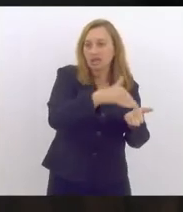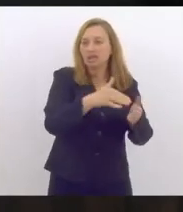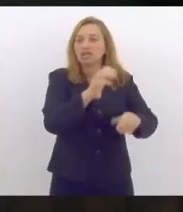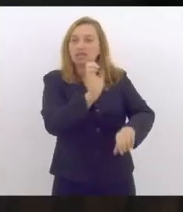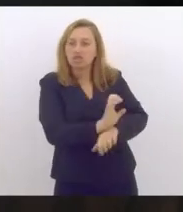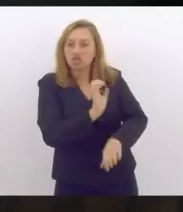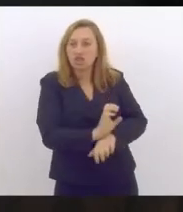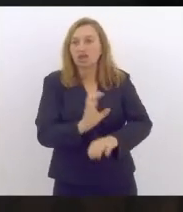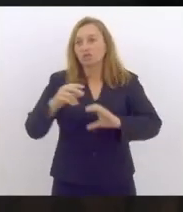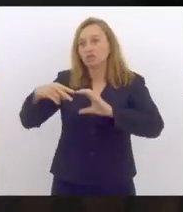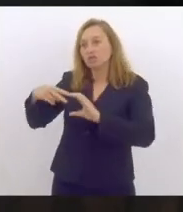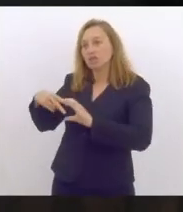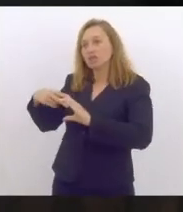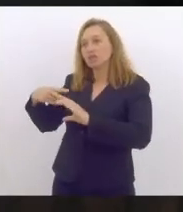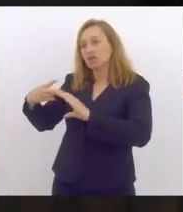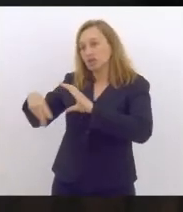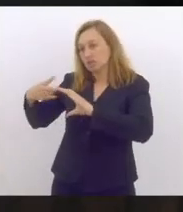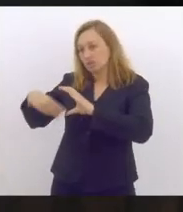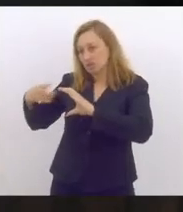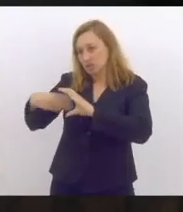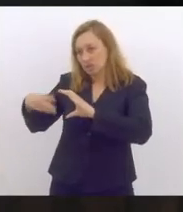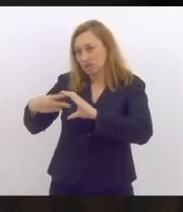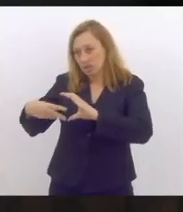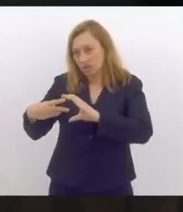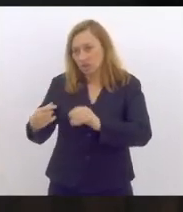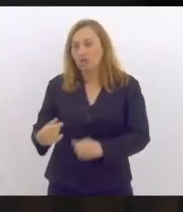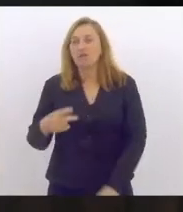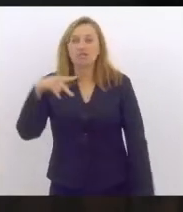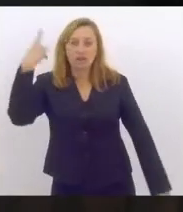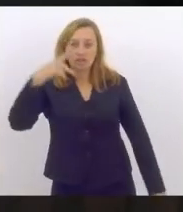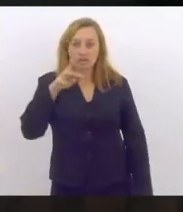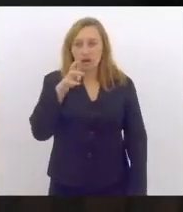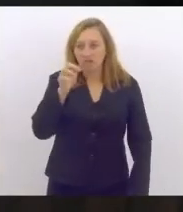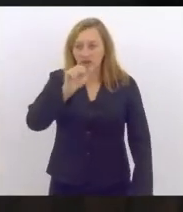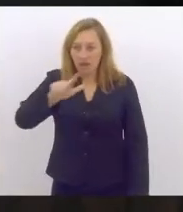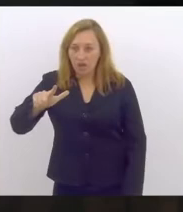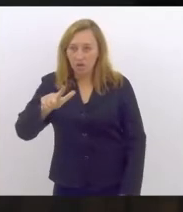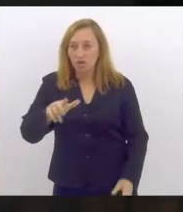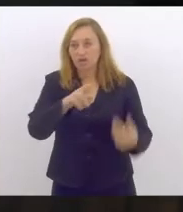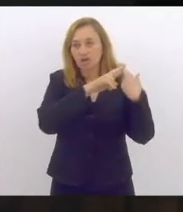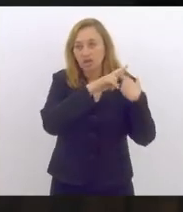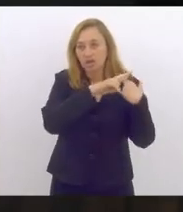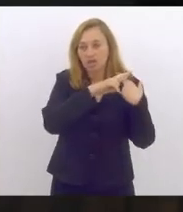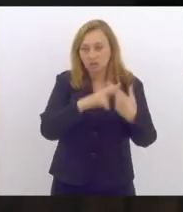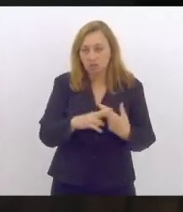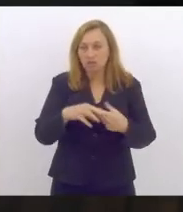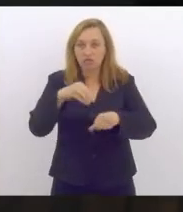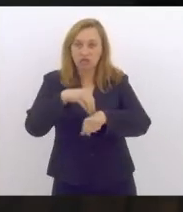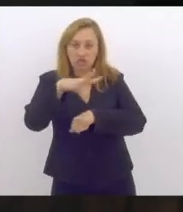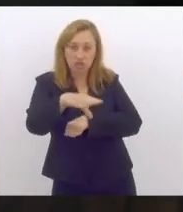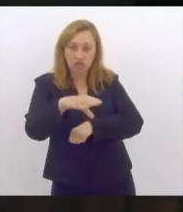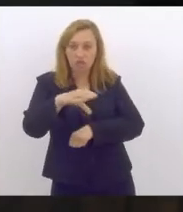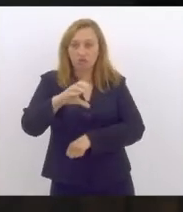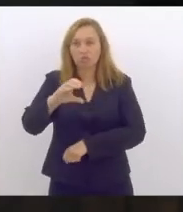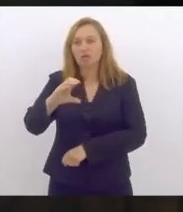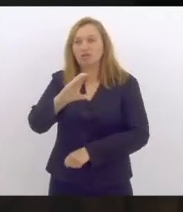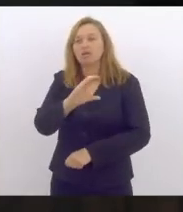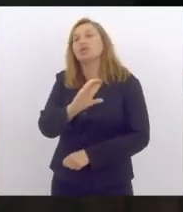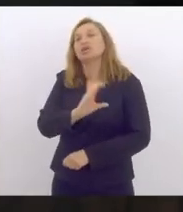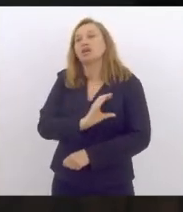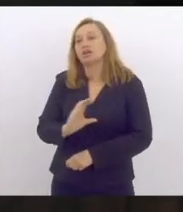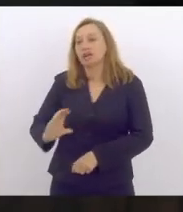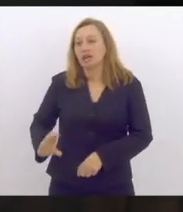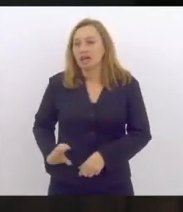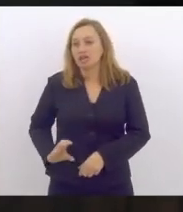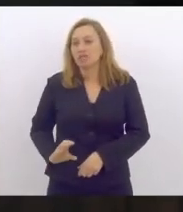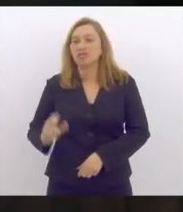Câmara Municipal. O vereador Rafael vai ficar responsável, foi indicado pelo Caiadinho,